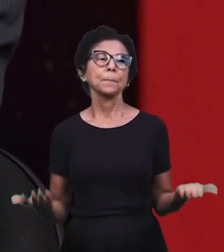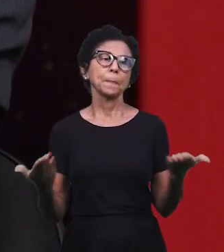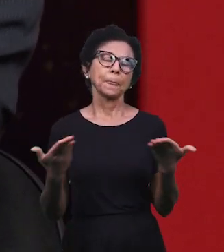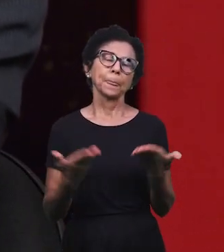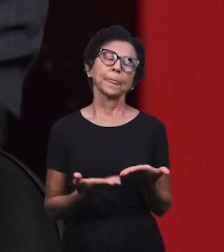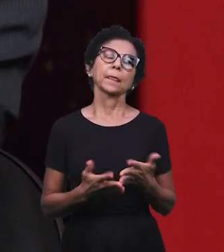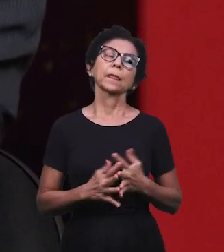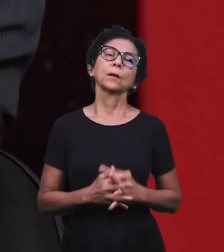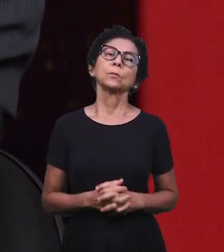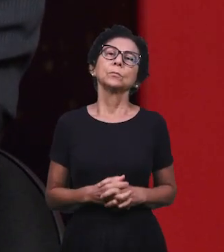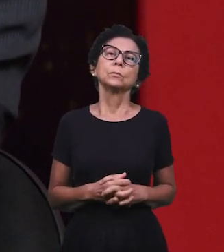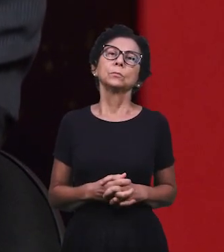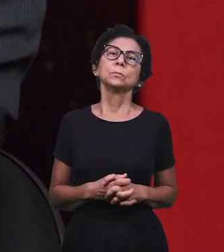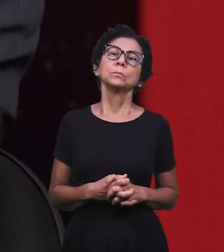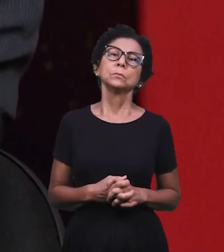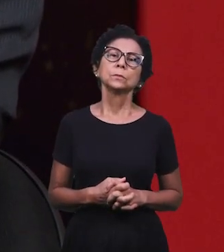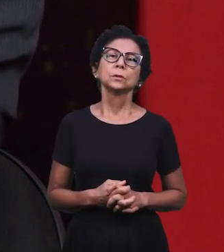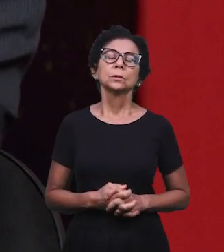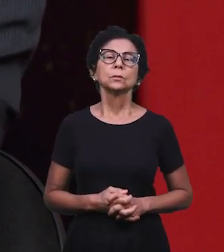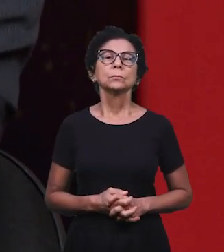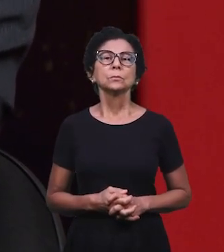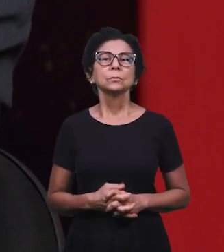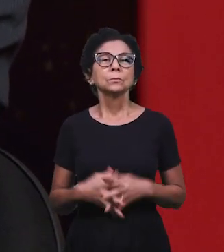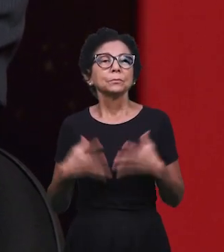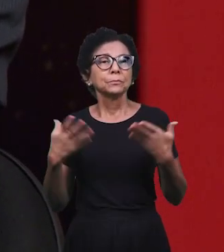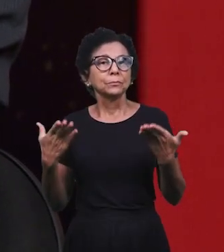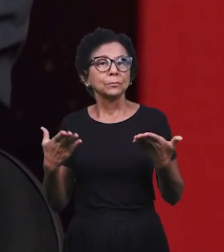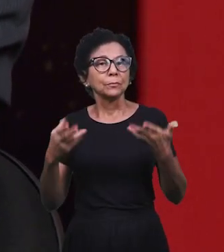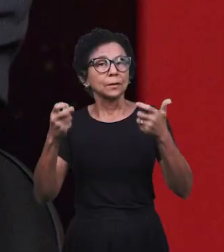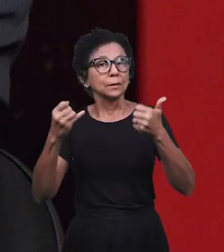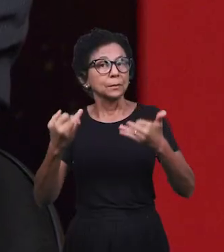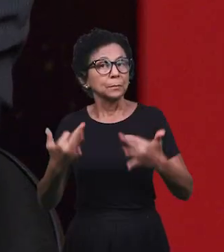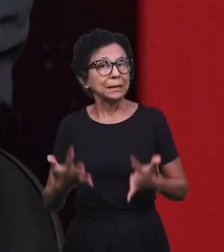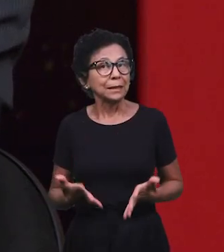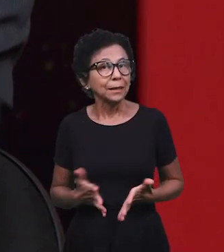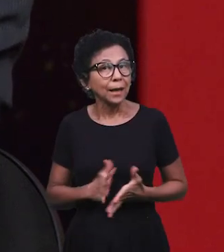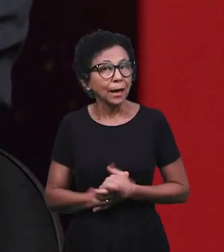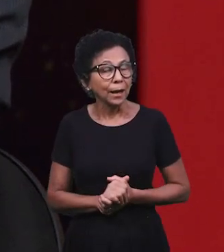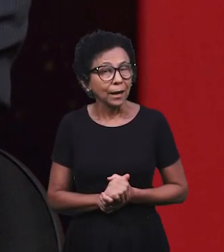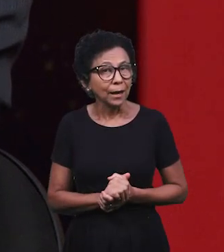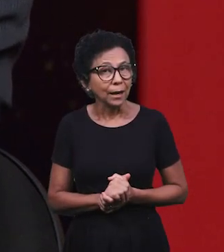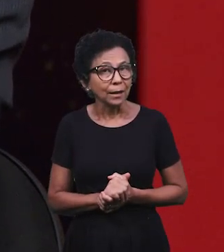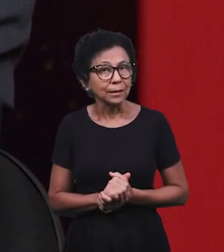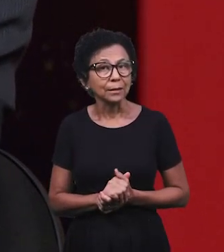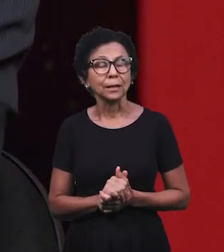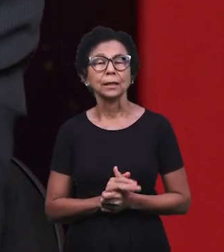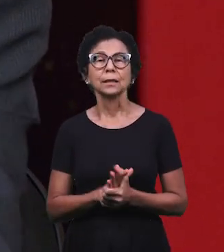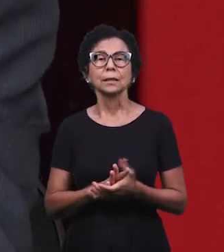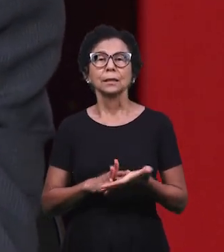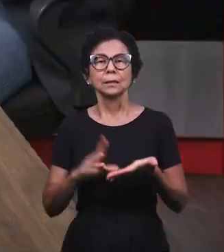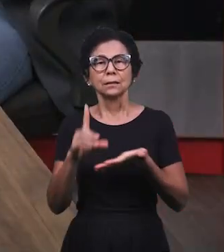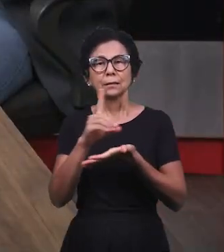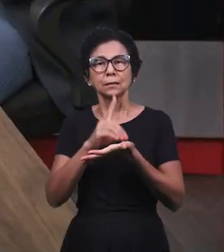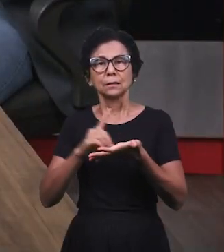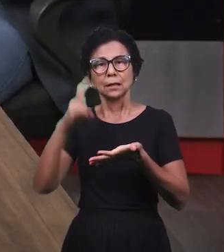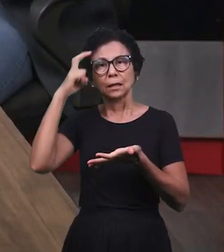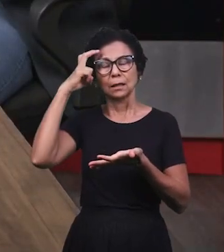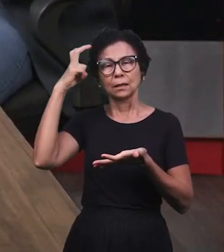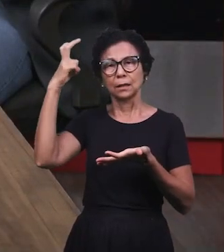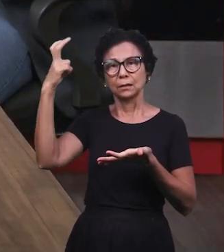aqui que design inteligente não se trata de uma pseudociência, né?